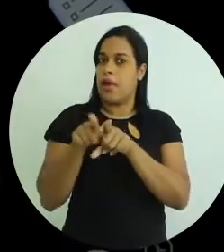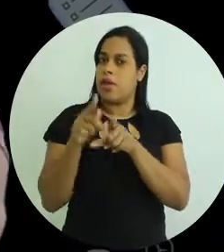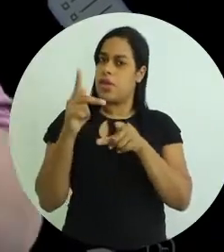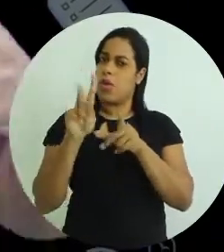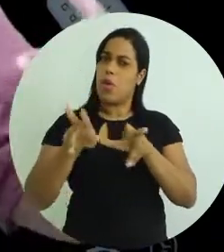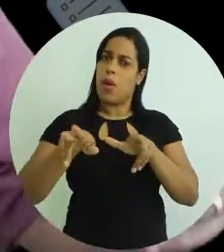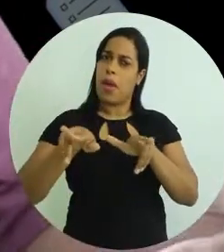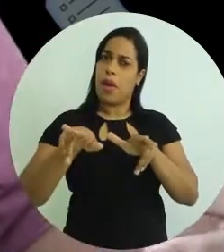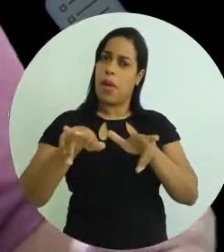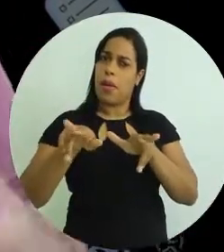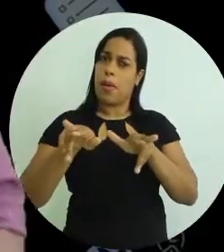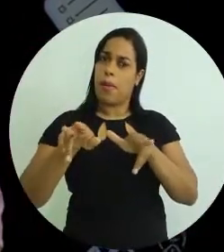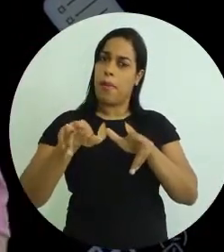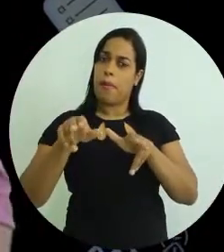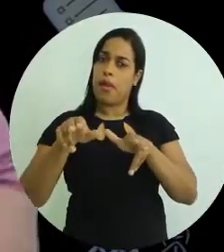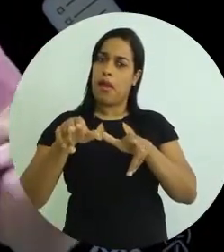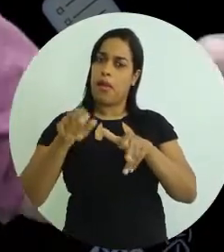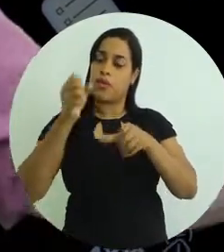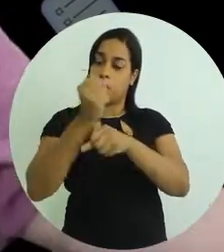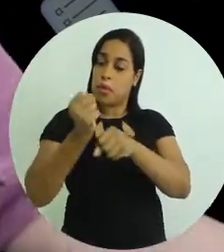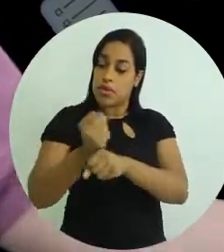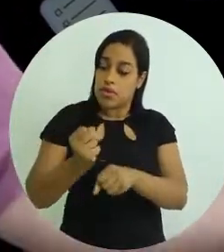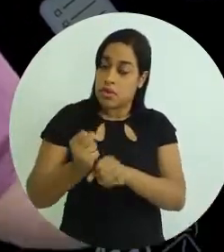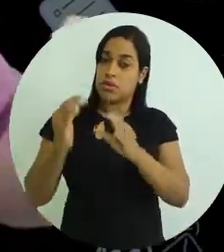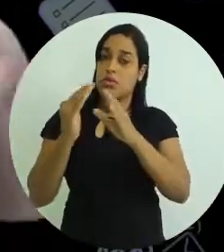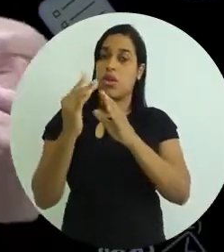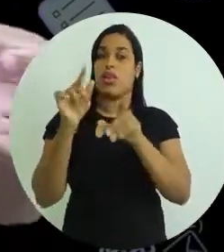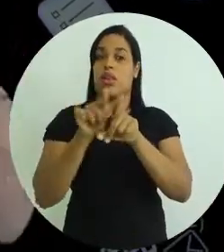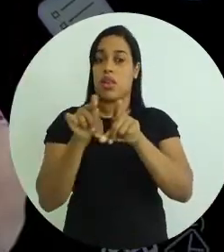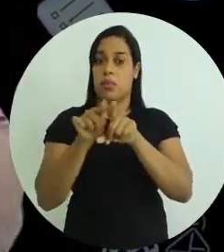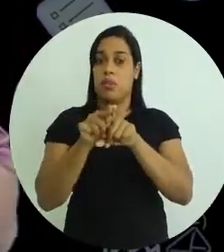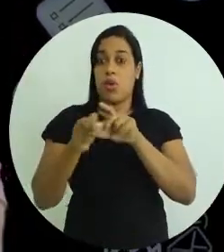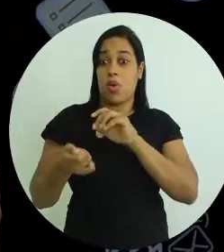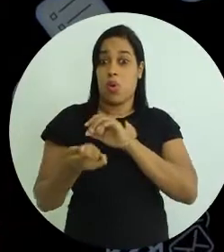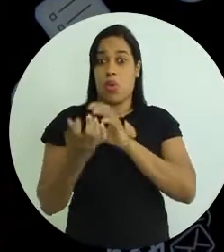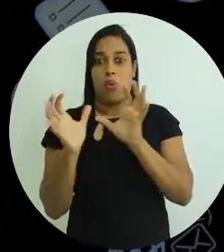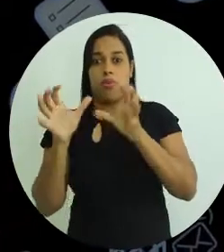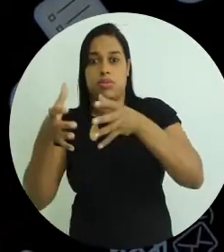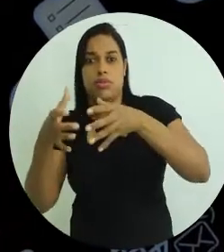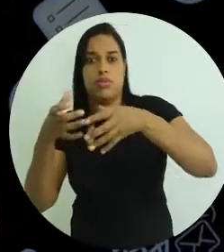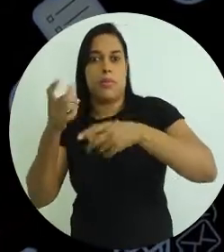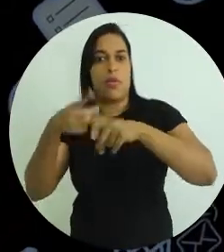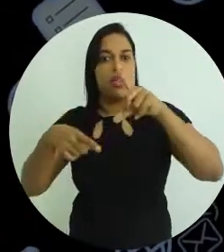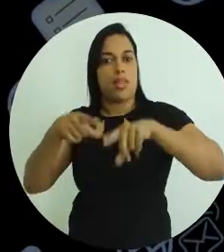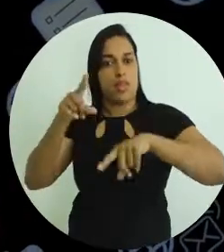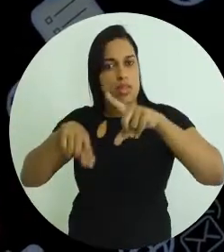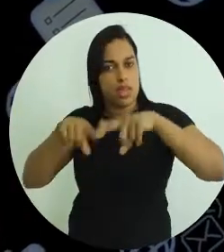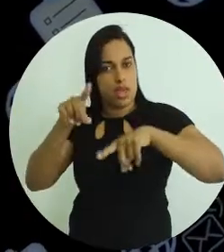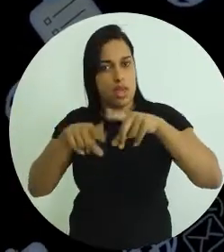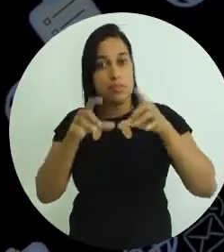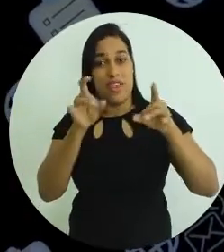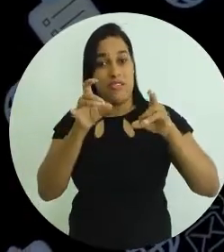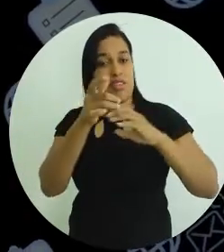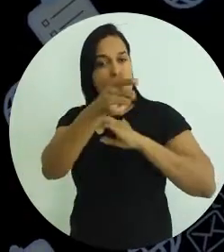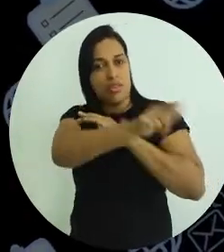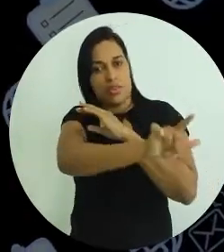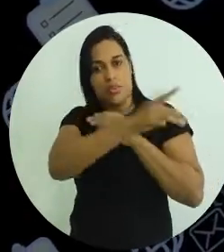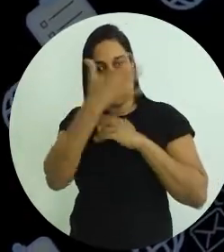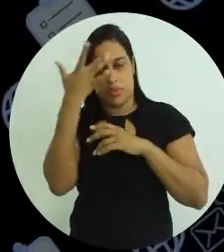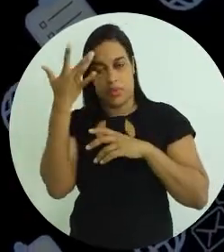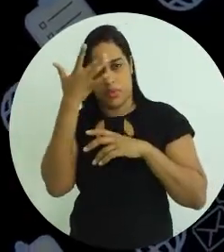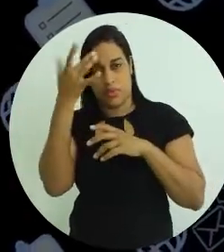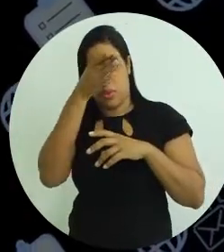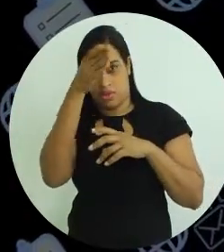sua irmã no armazém de construção. Ela também compra um conjunto de materiais que ela revende a outras pessoas. Então perceba que